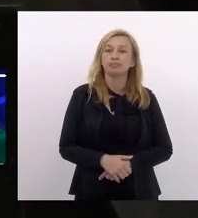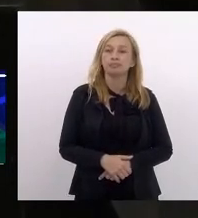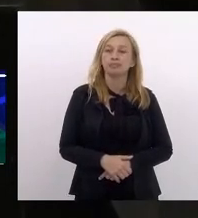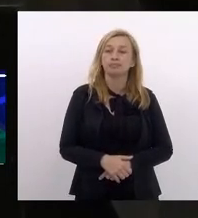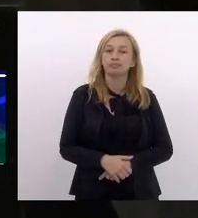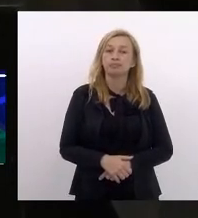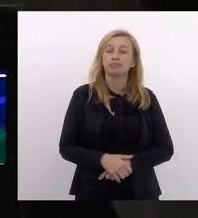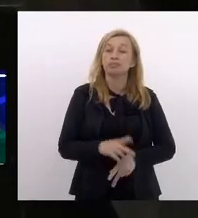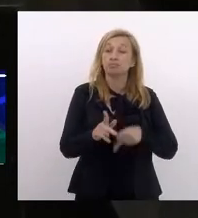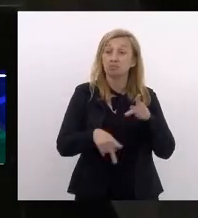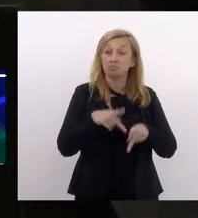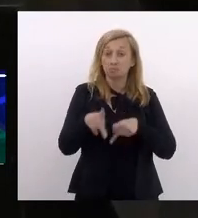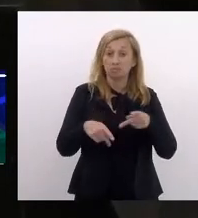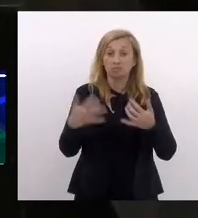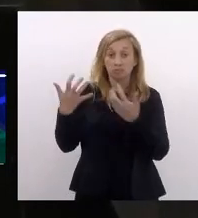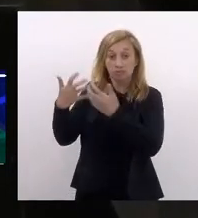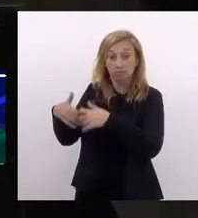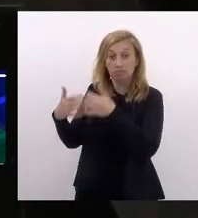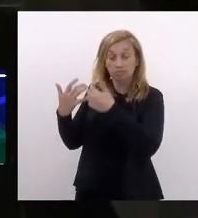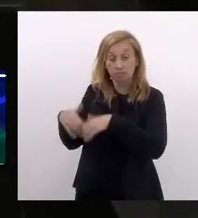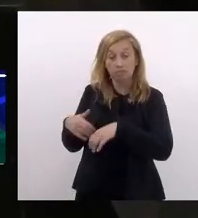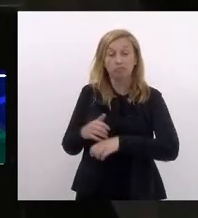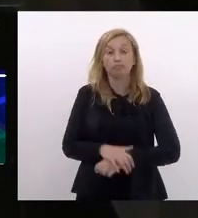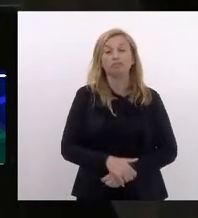A população de Petrópolis